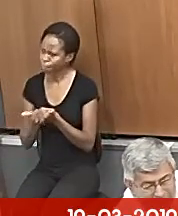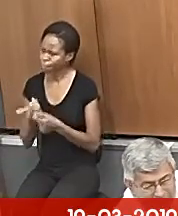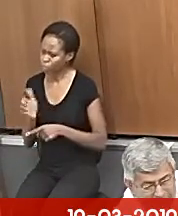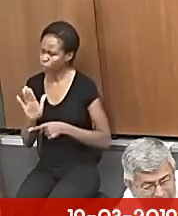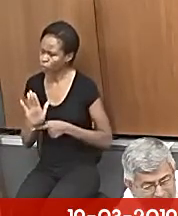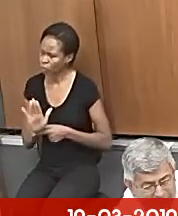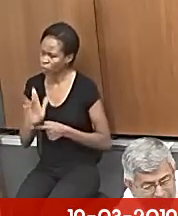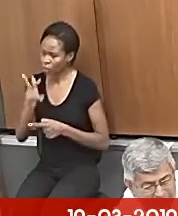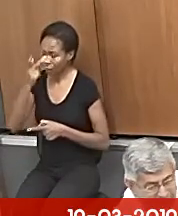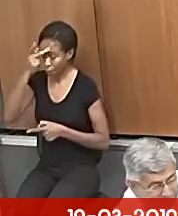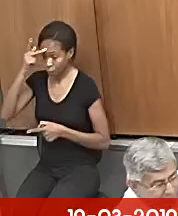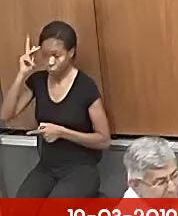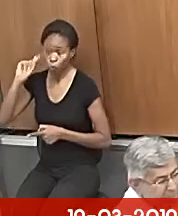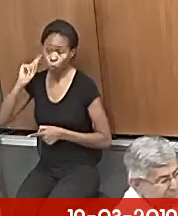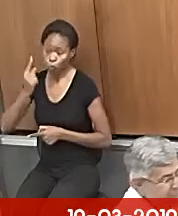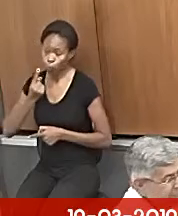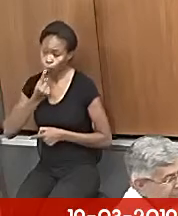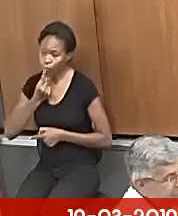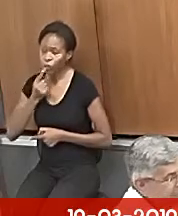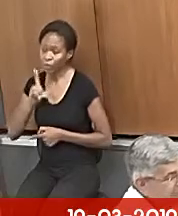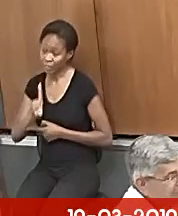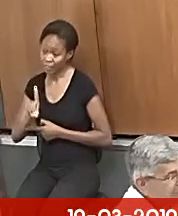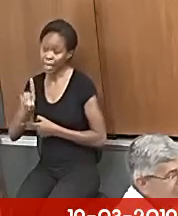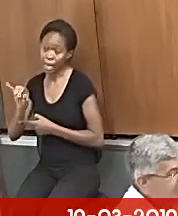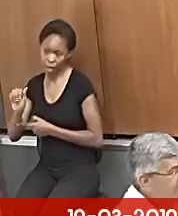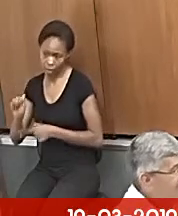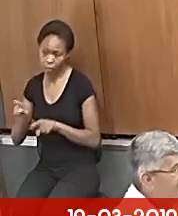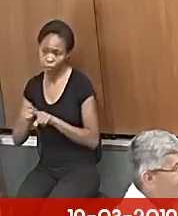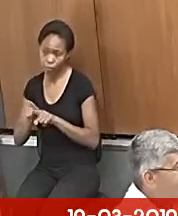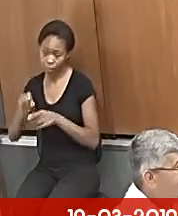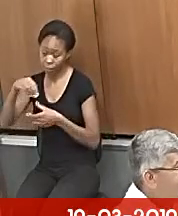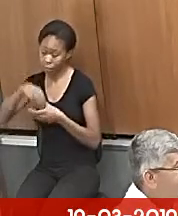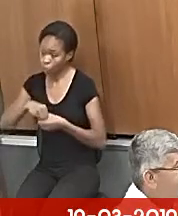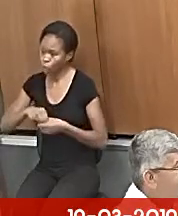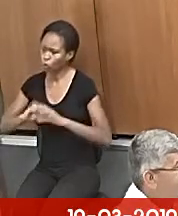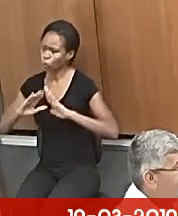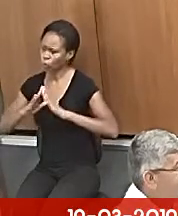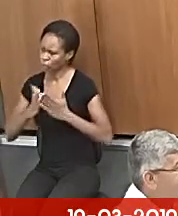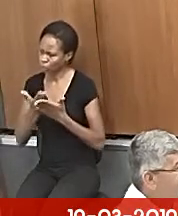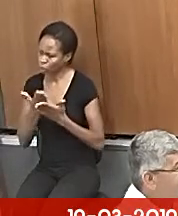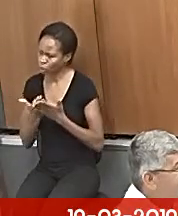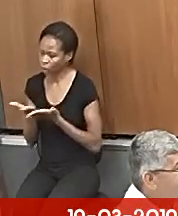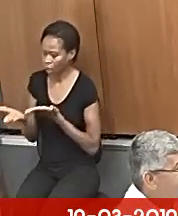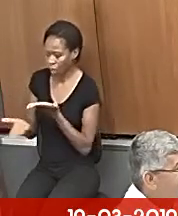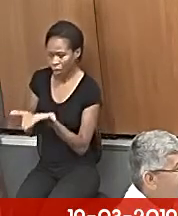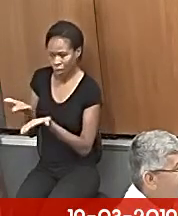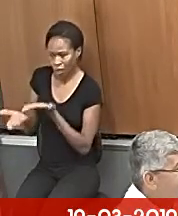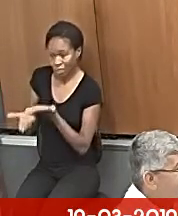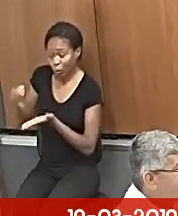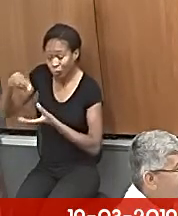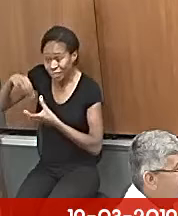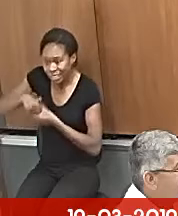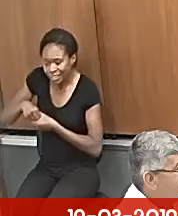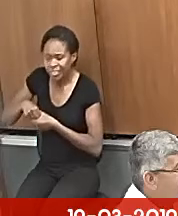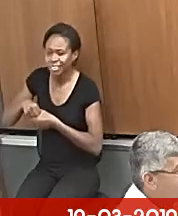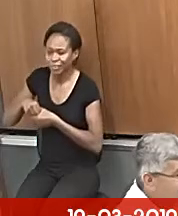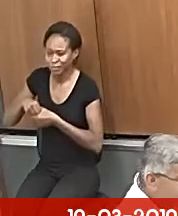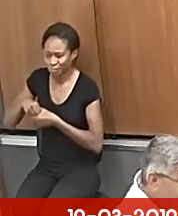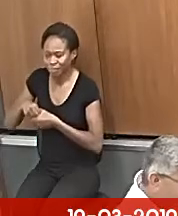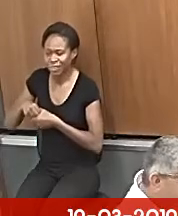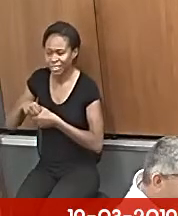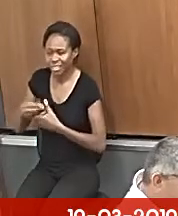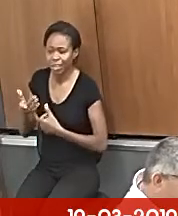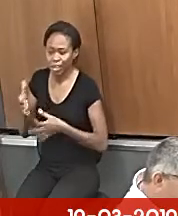o sul do deficiente auditivo na escola foi atendido lá na escola né é tanto a defensoria estadual e federal estiveram em